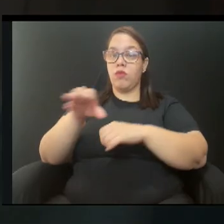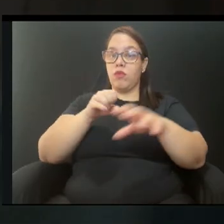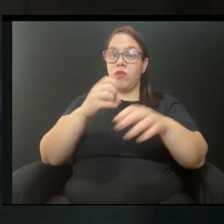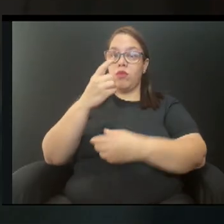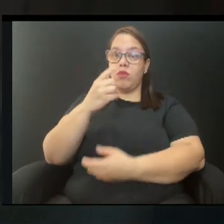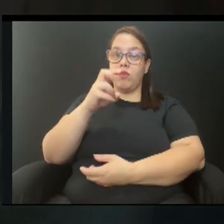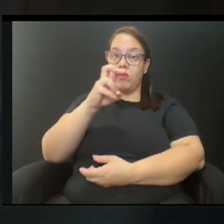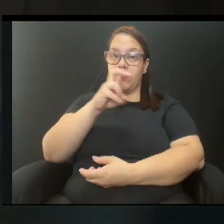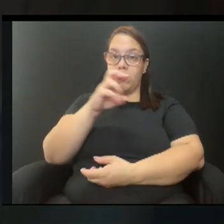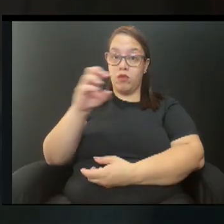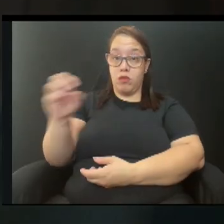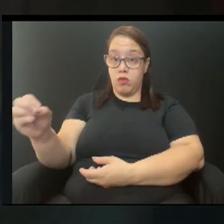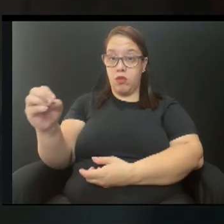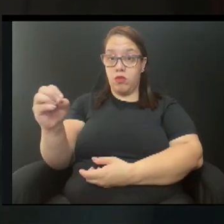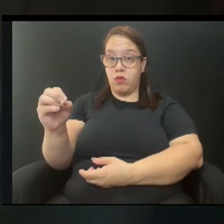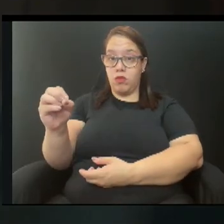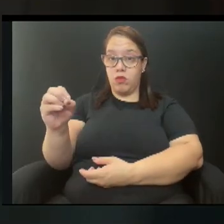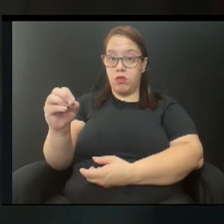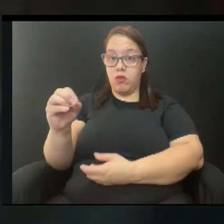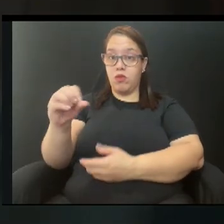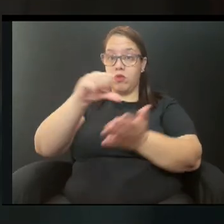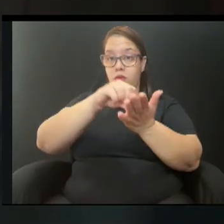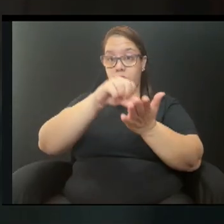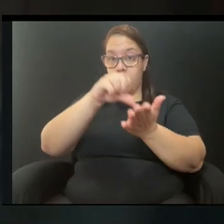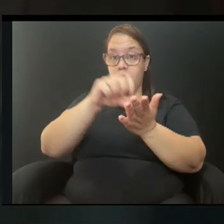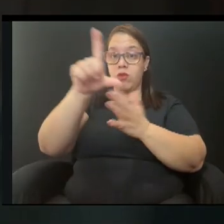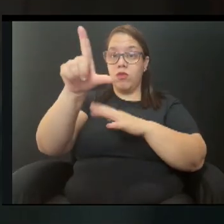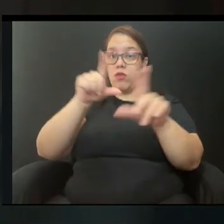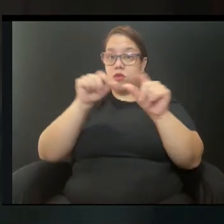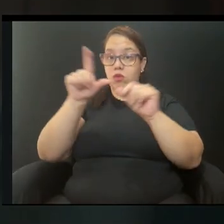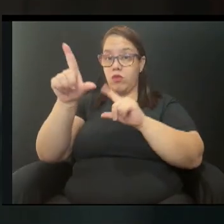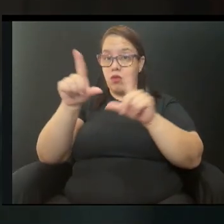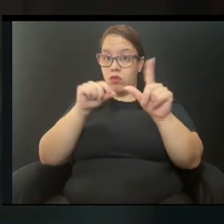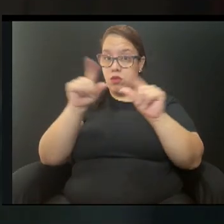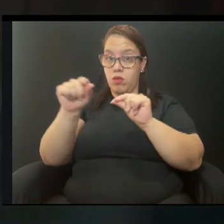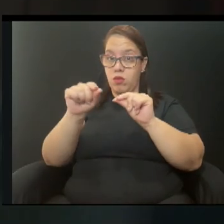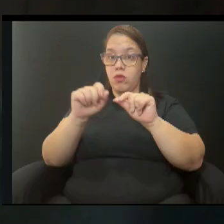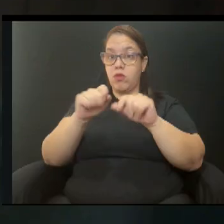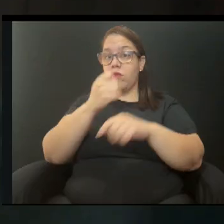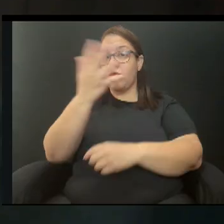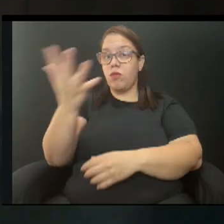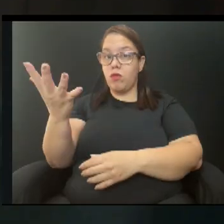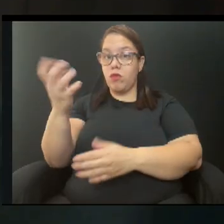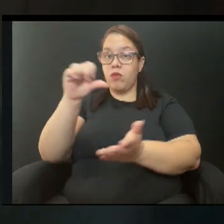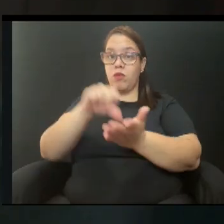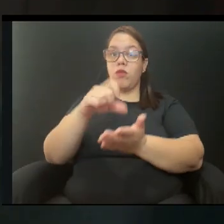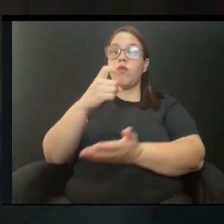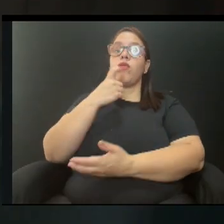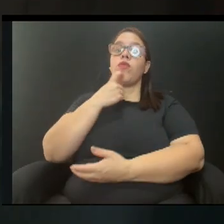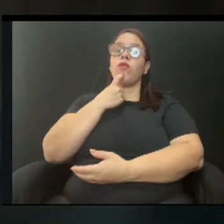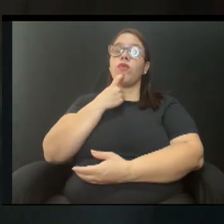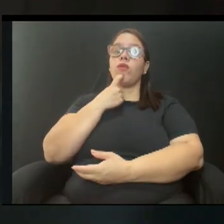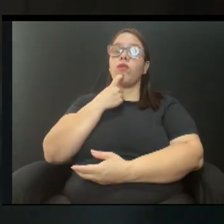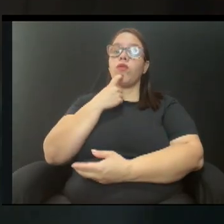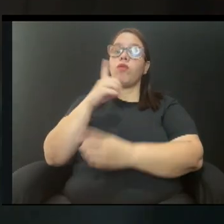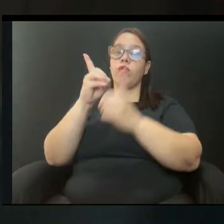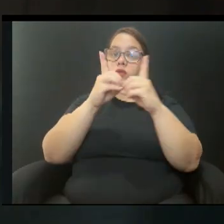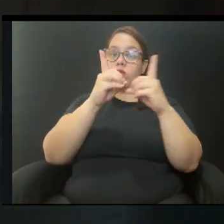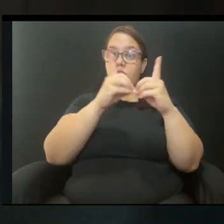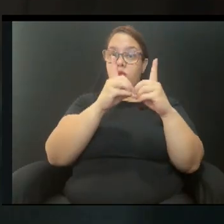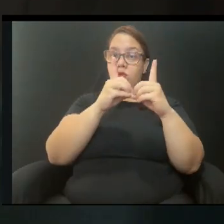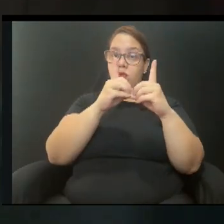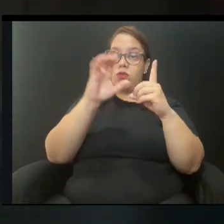doses entre as unidades selecionadas, entre os quais estão o Centro de Campinas, e o atendimento vai ocorrer por